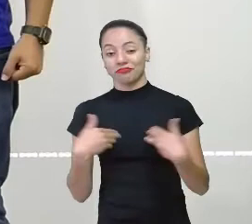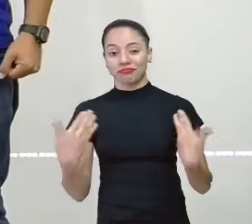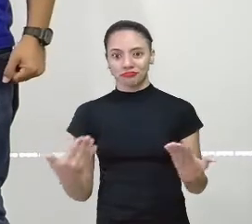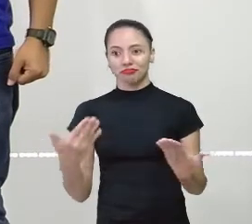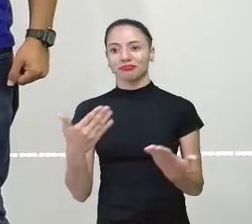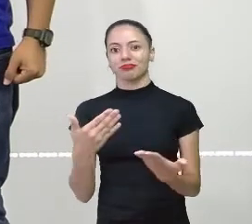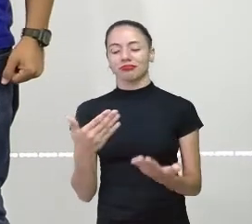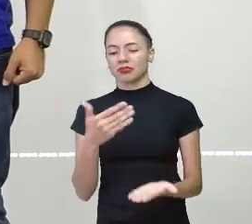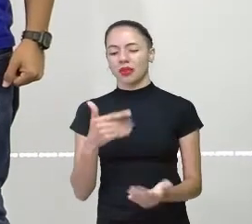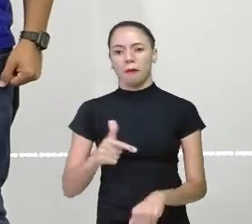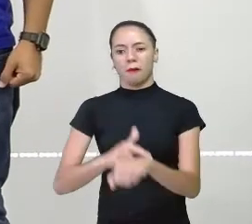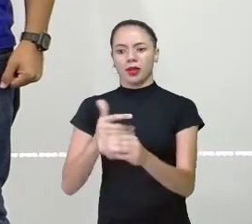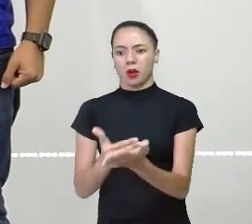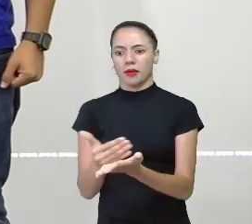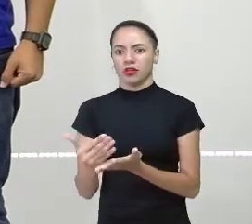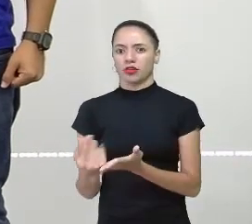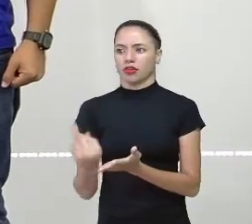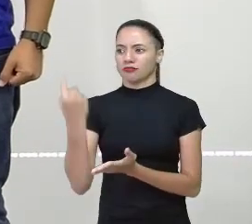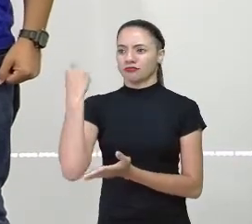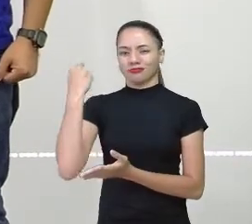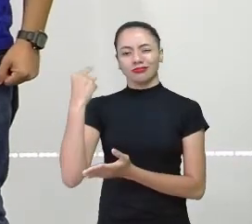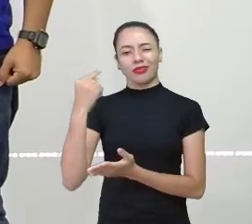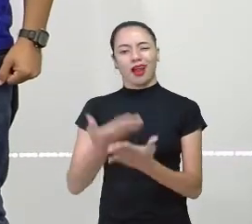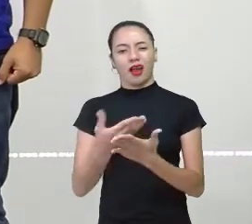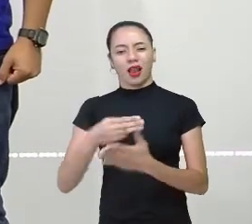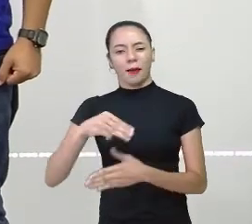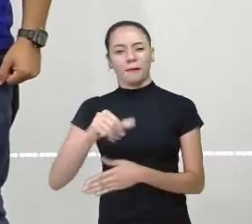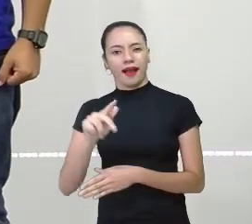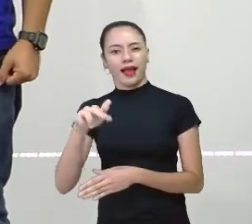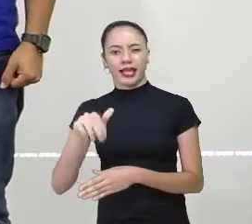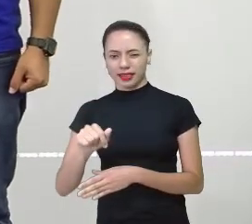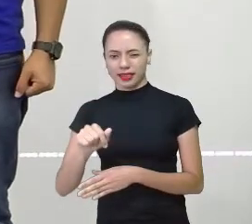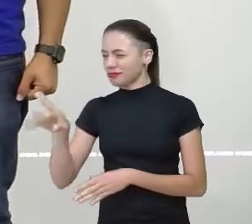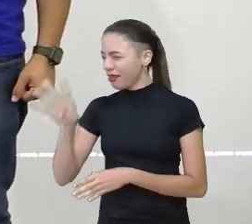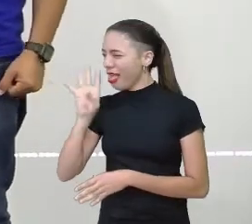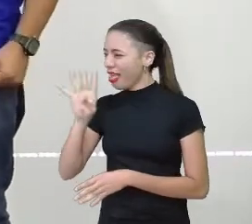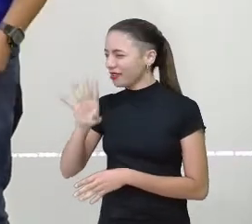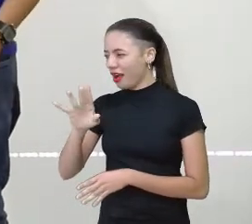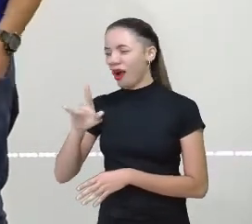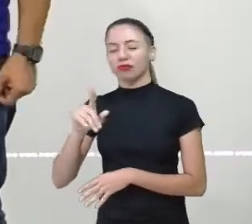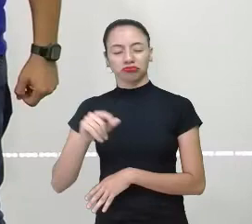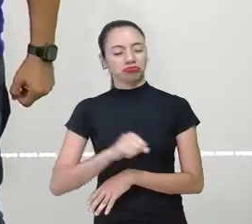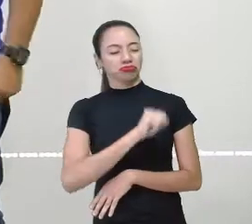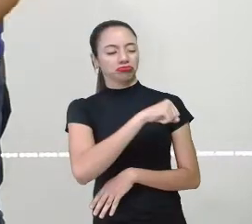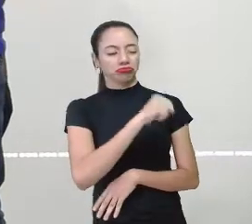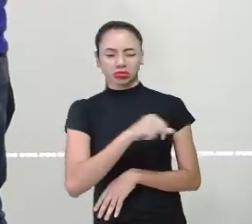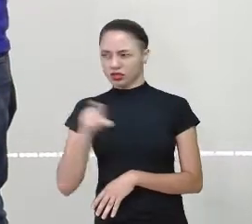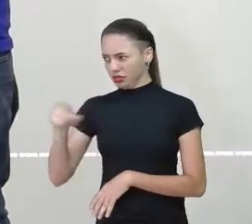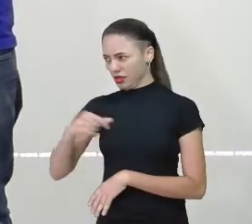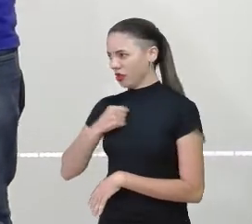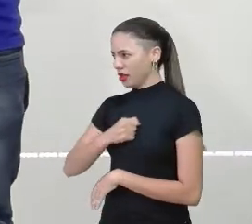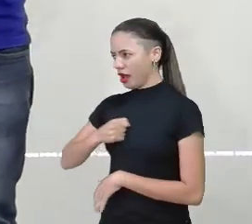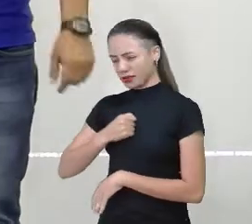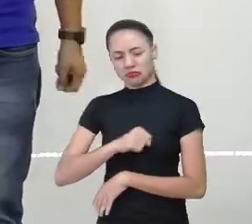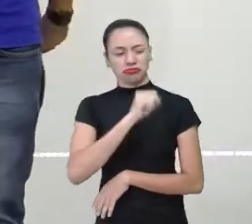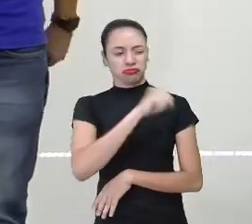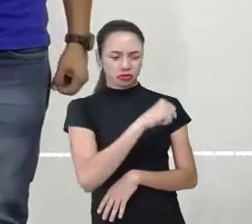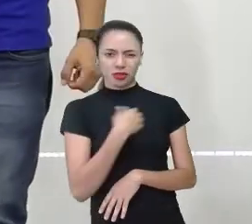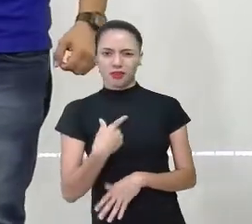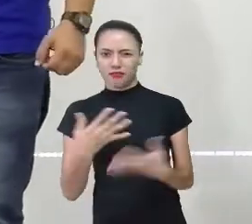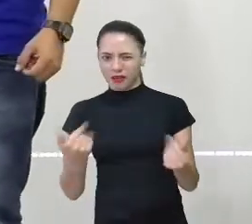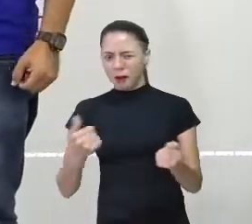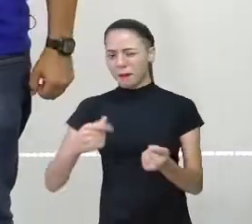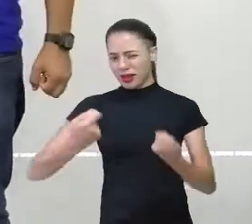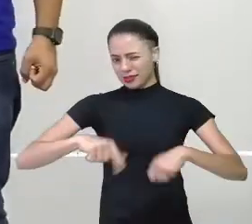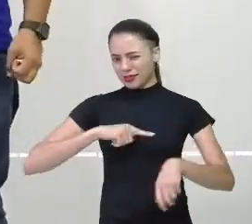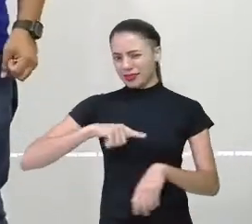começamos, né, com aquela nossa aula magna, que foi massa, não foi? Sensacional. Sente saudade dela? Bastante. Então, Vamos fazer mais. Vamos fazer mais, vamos passear